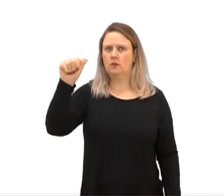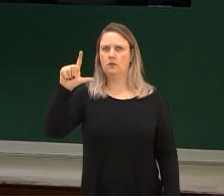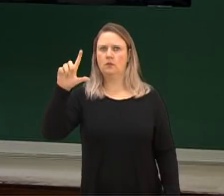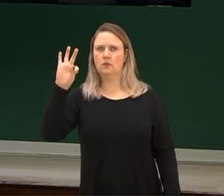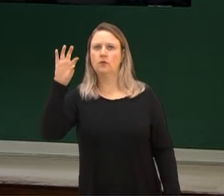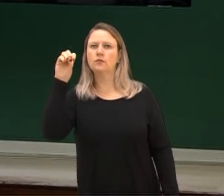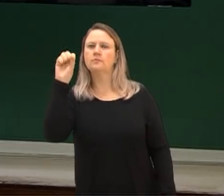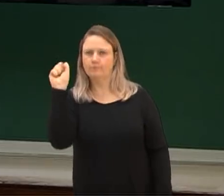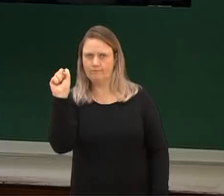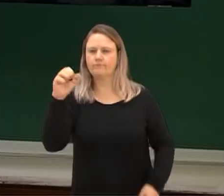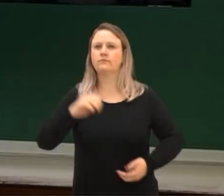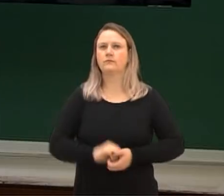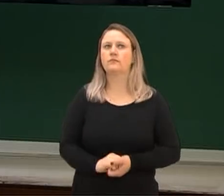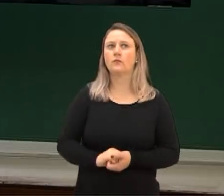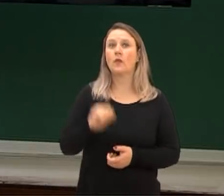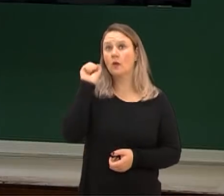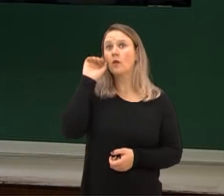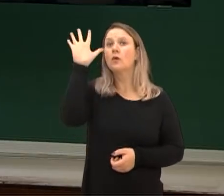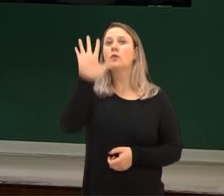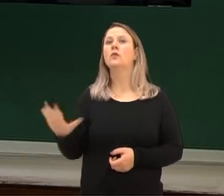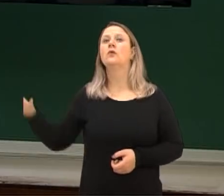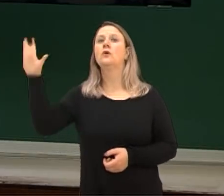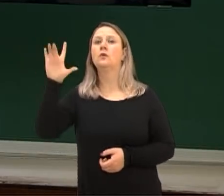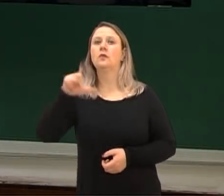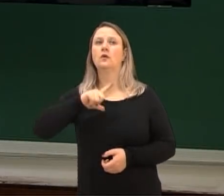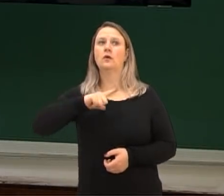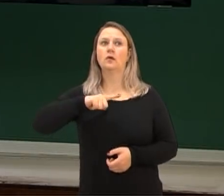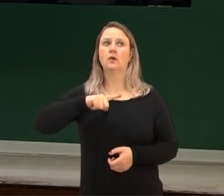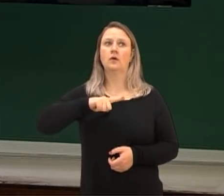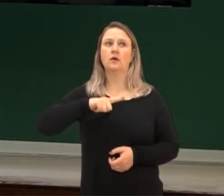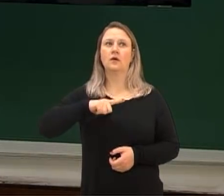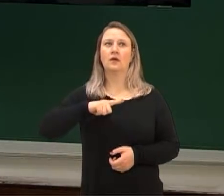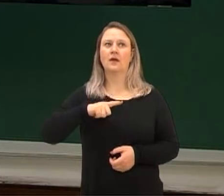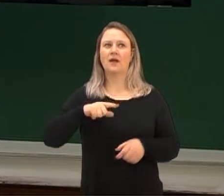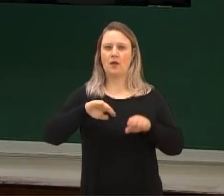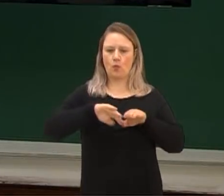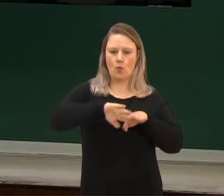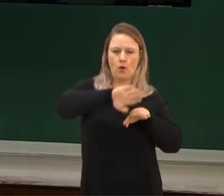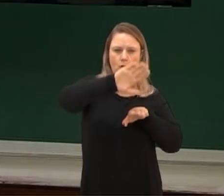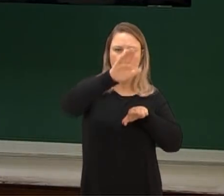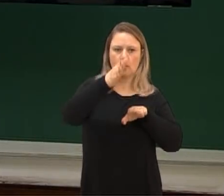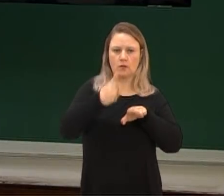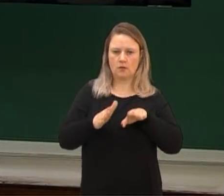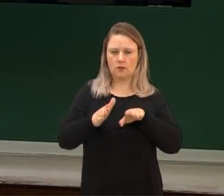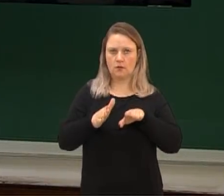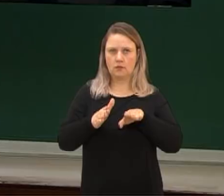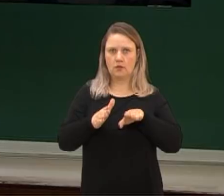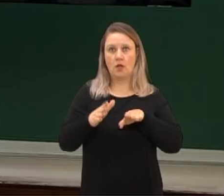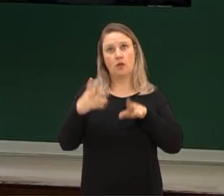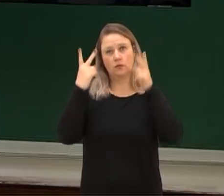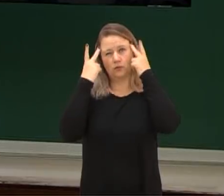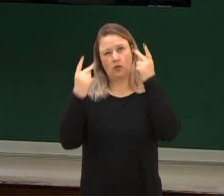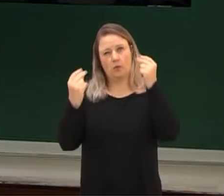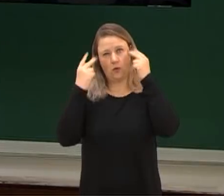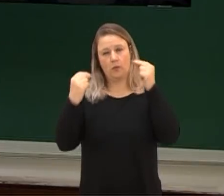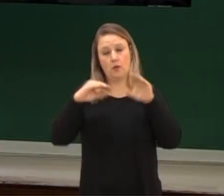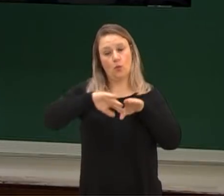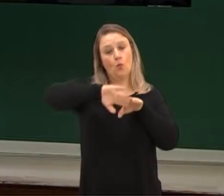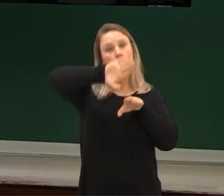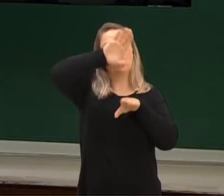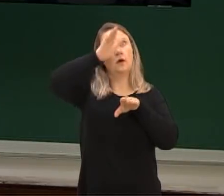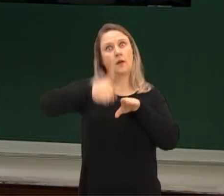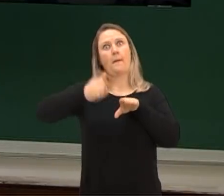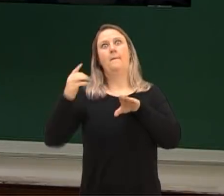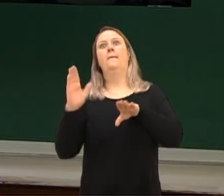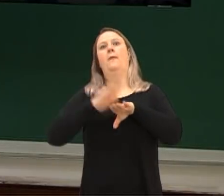e planas. Nessa imagenzinha aqui, a montanha ficou menor do que o planalto. Geralmente, as montanhas são áreas mais elevadas